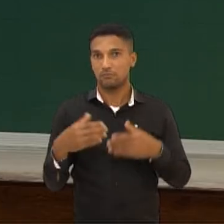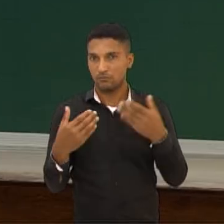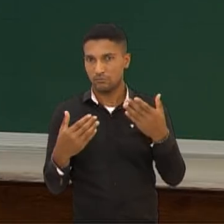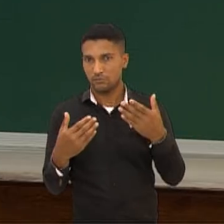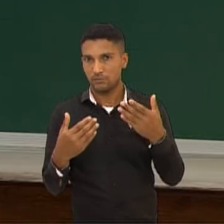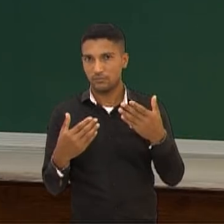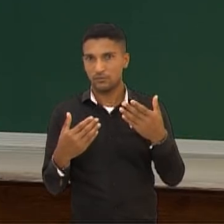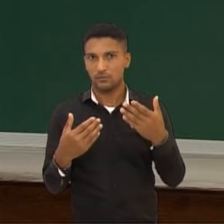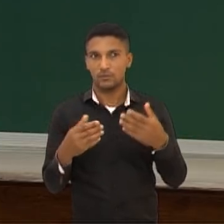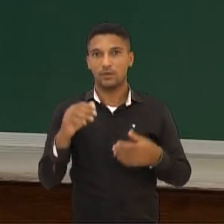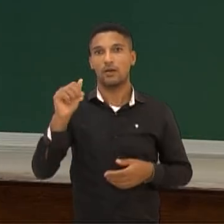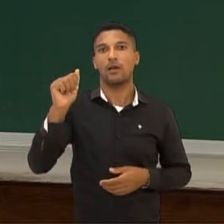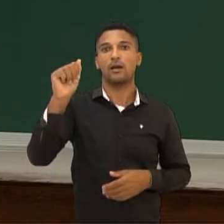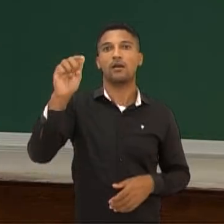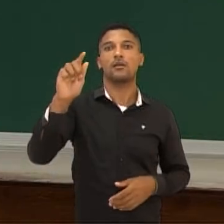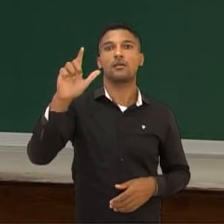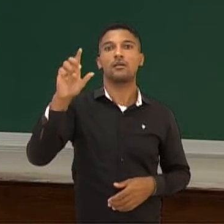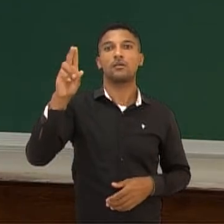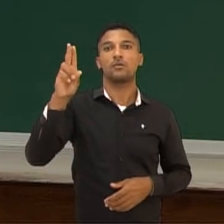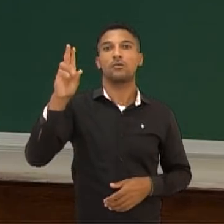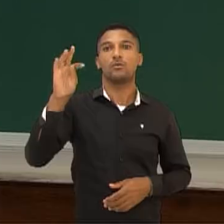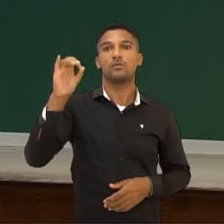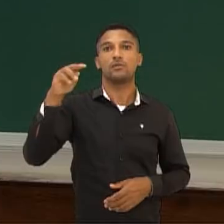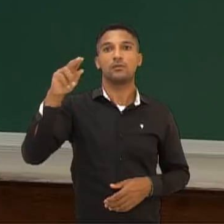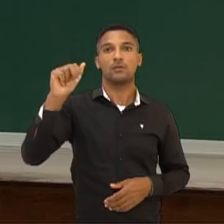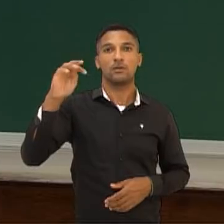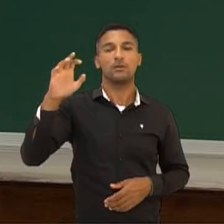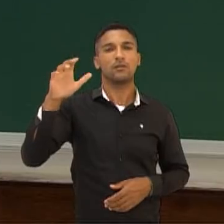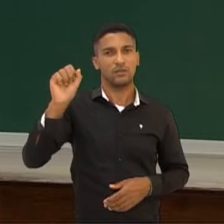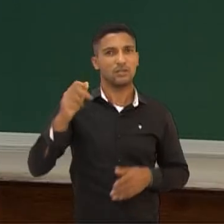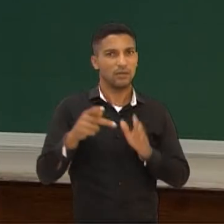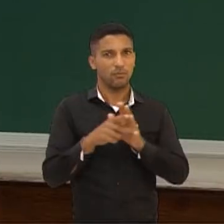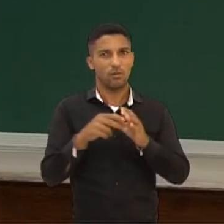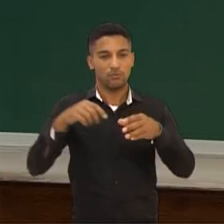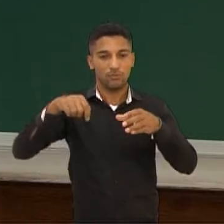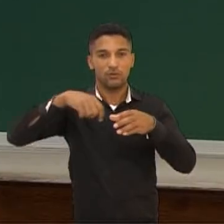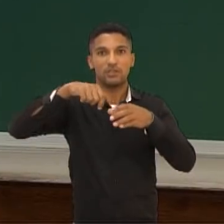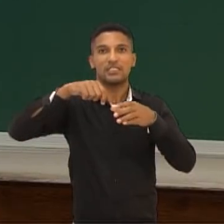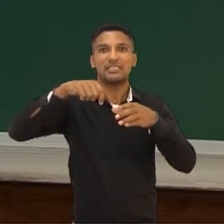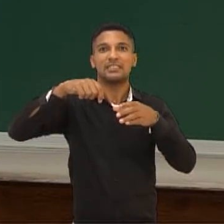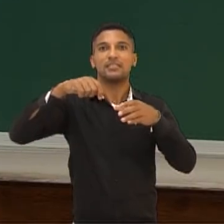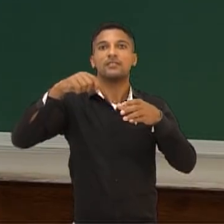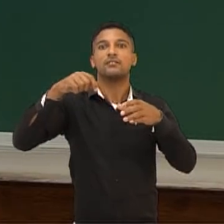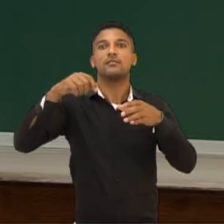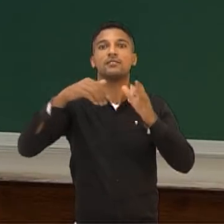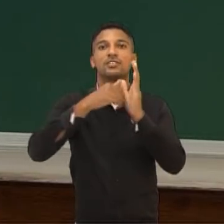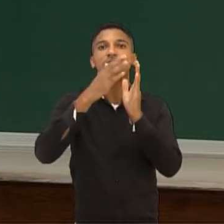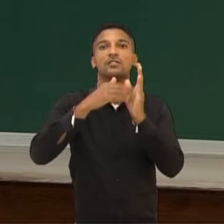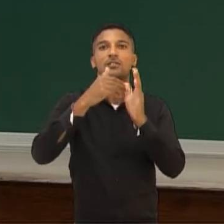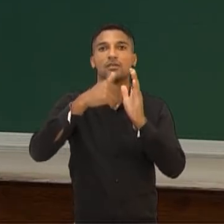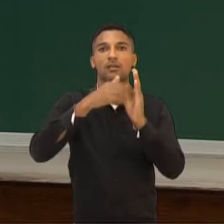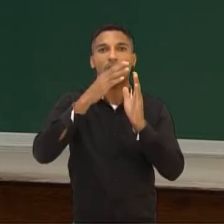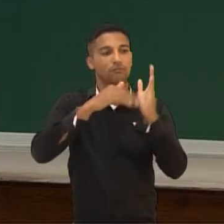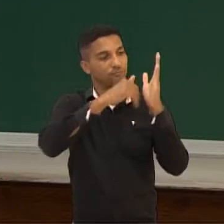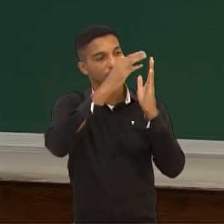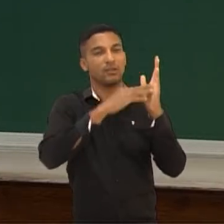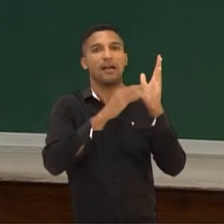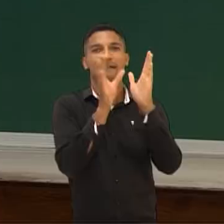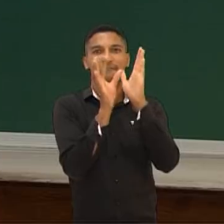que os aglutinantes eles vão fixar as tintas, a letra A? Ou letra B, Será que eles vão dar